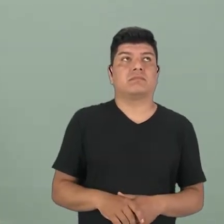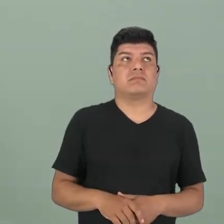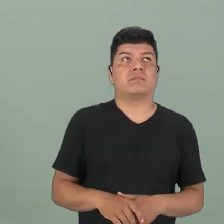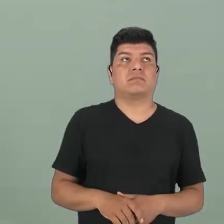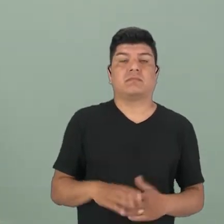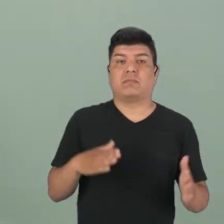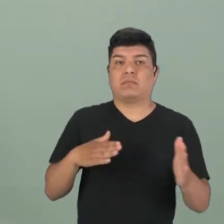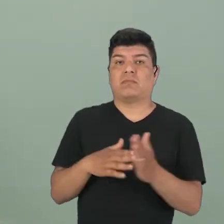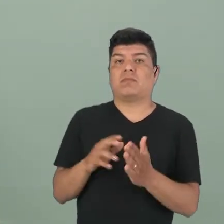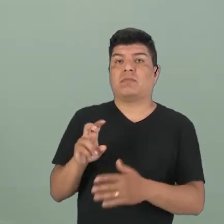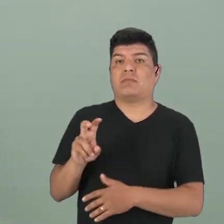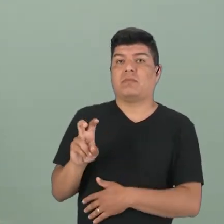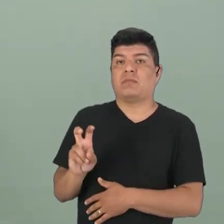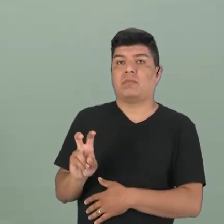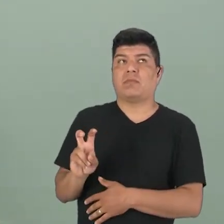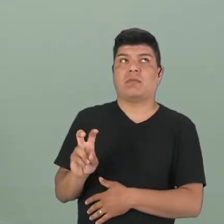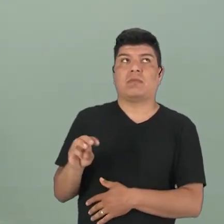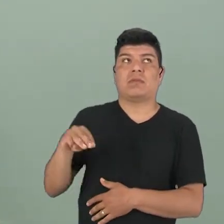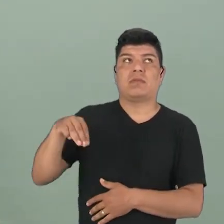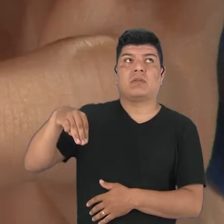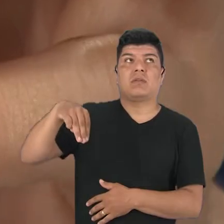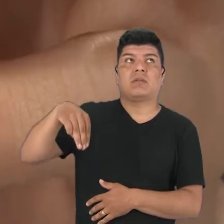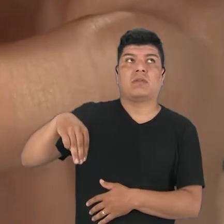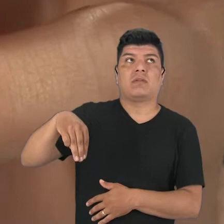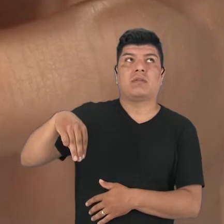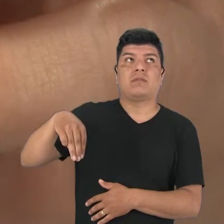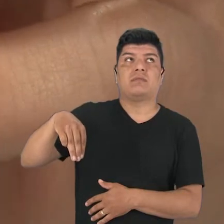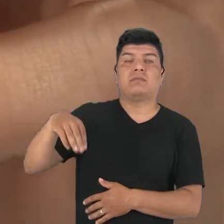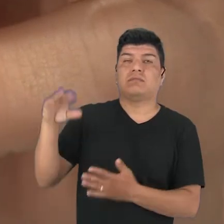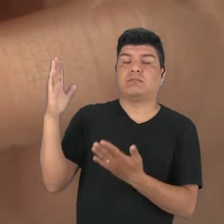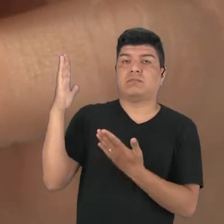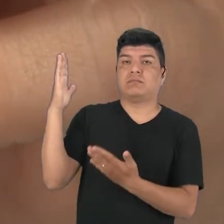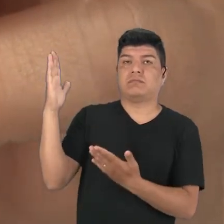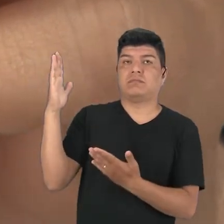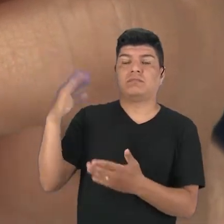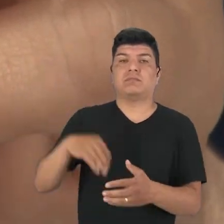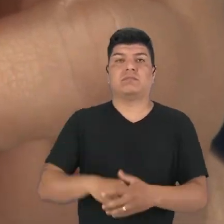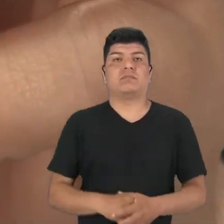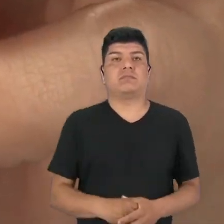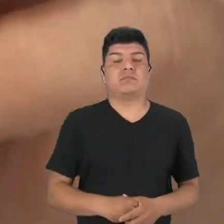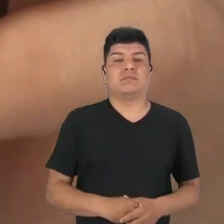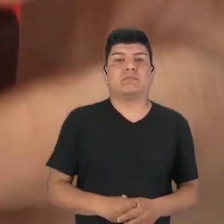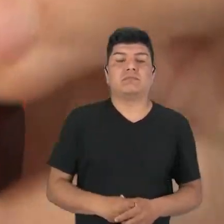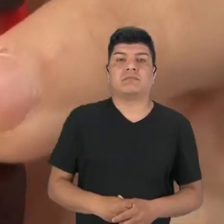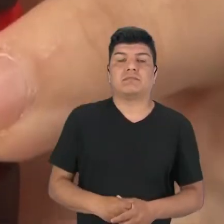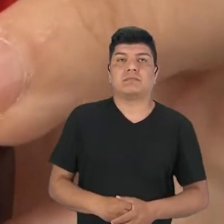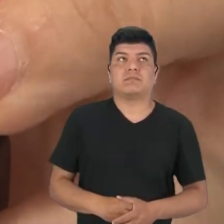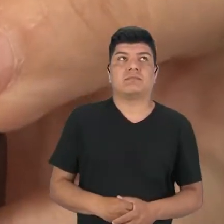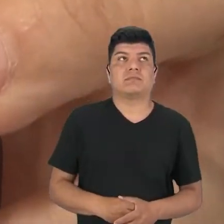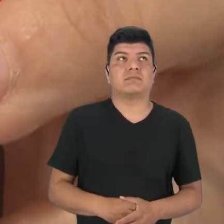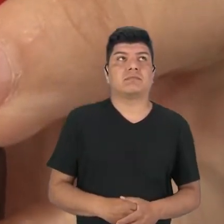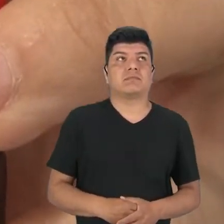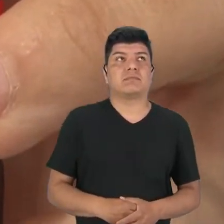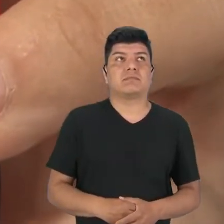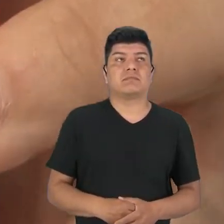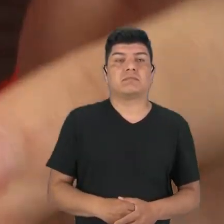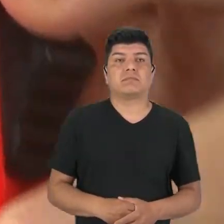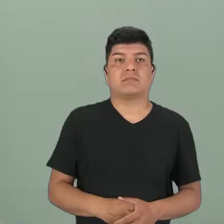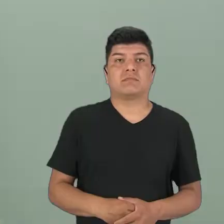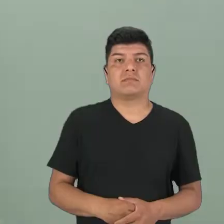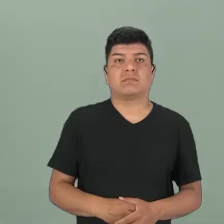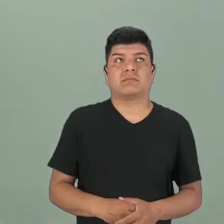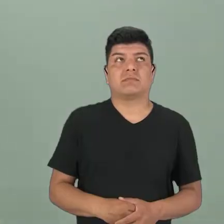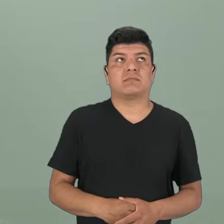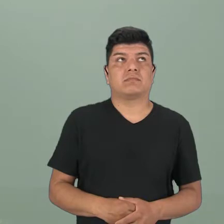Ela vai até 5 metros. Ela indica aqui, ó, 5M, ó. Isso, 5M, ok? Isso,